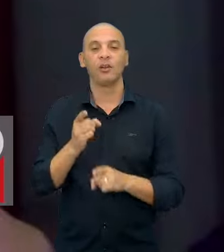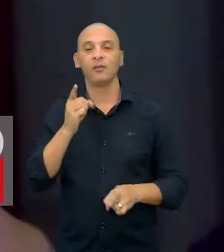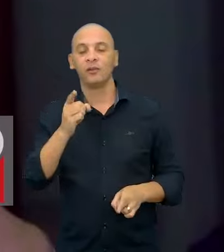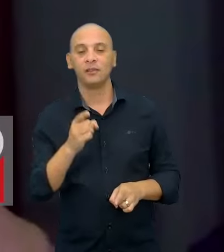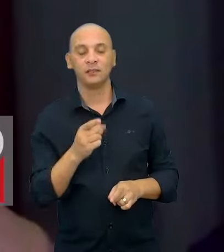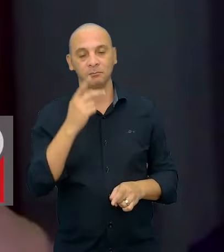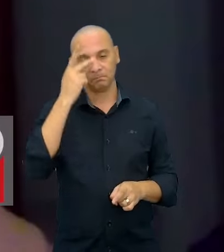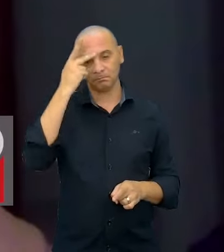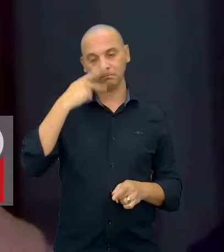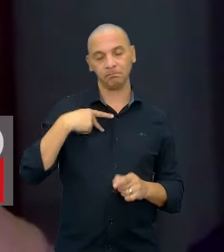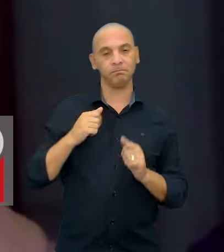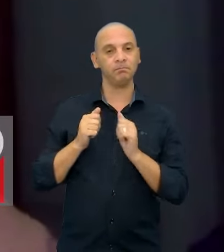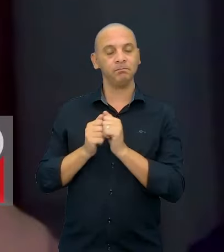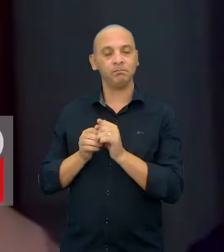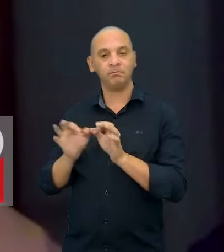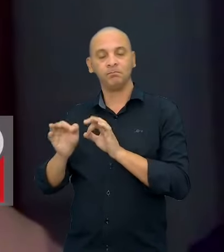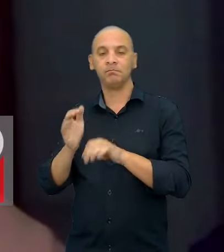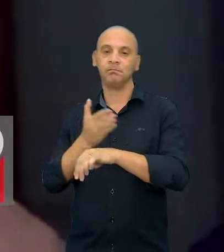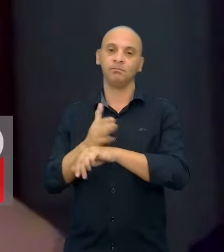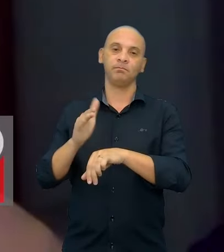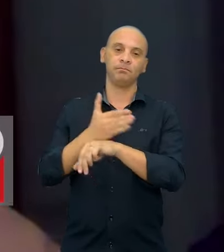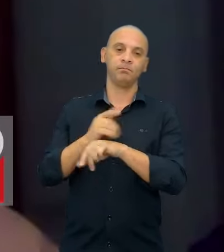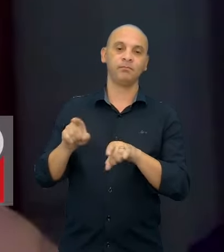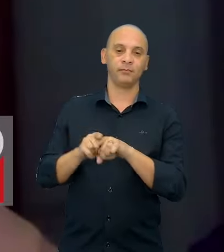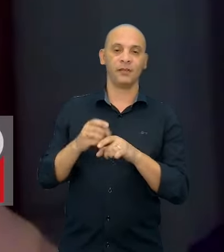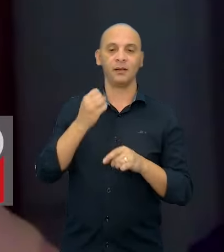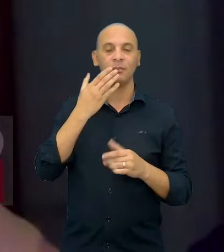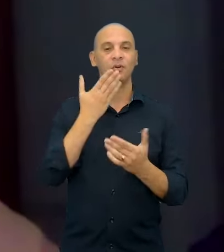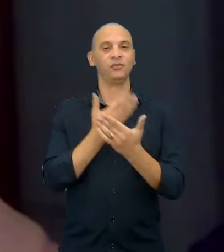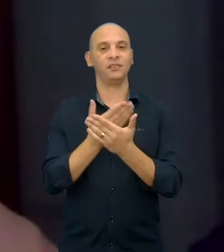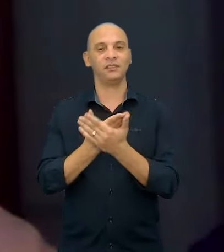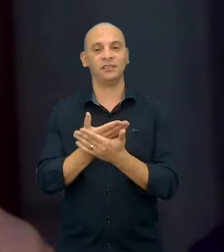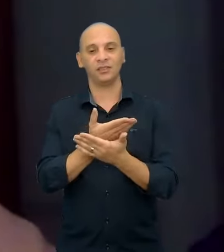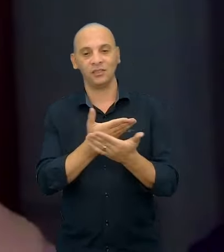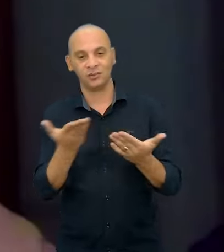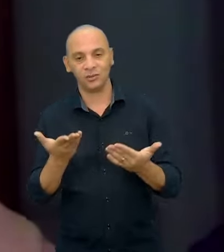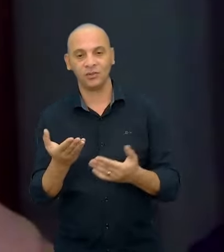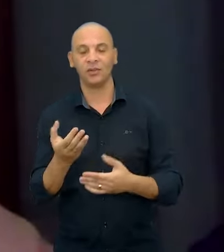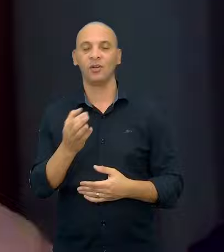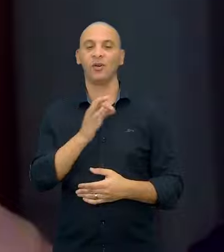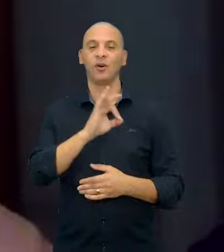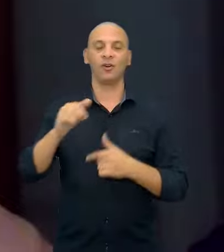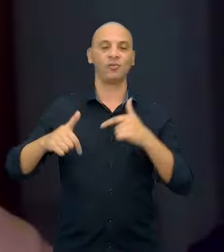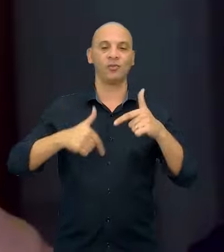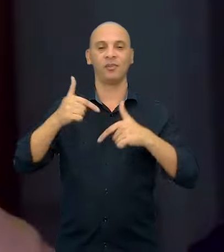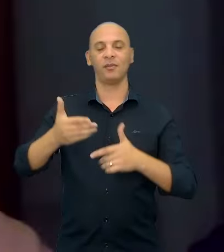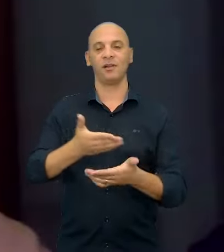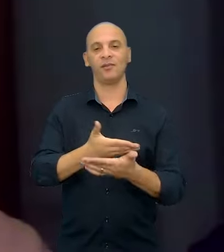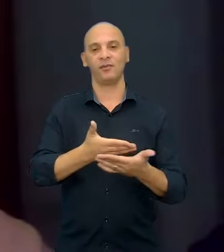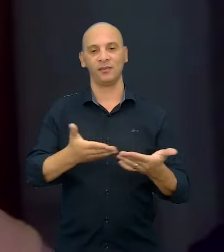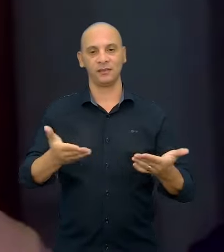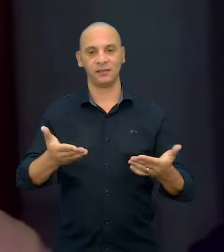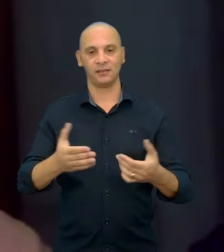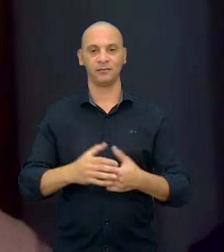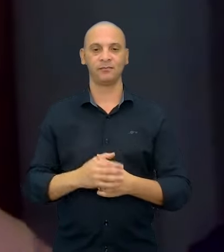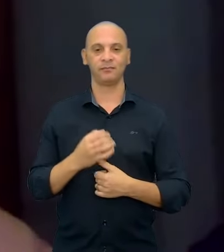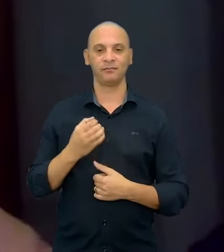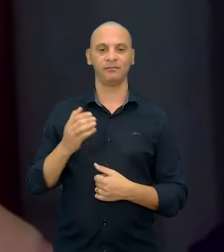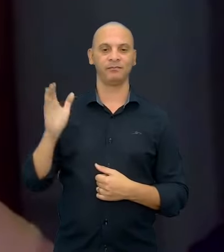na próxima formação. E bons estudos e um excelente trabalho a todos vocês.